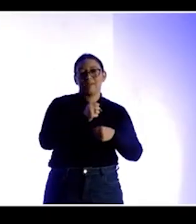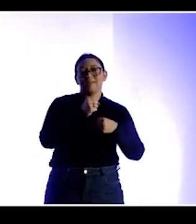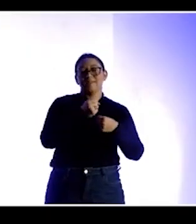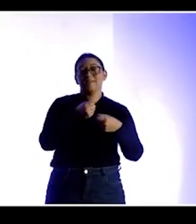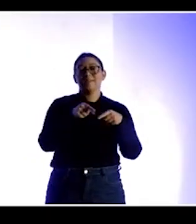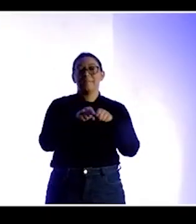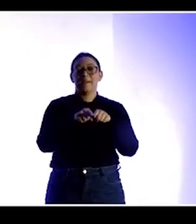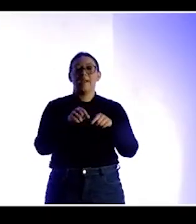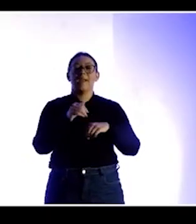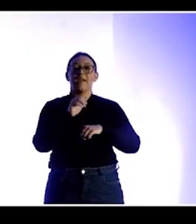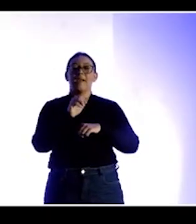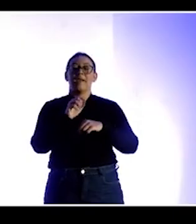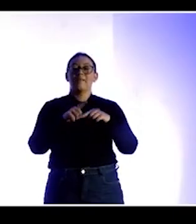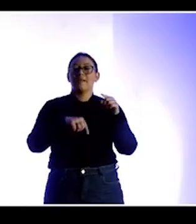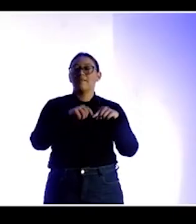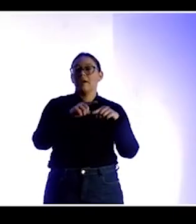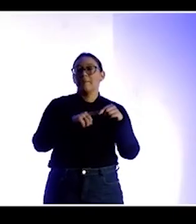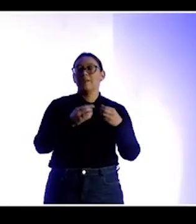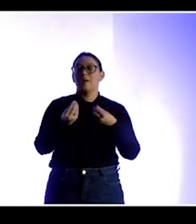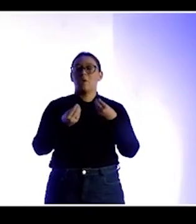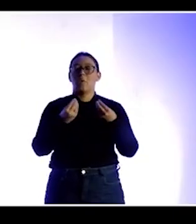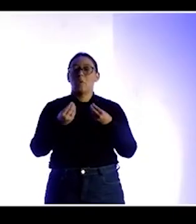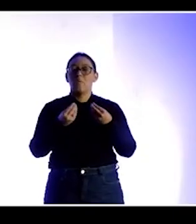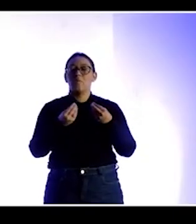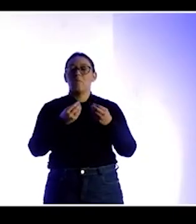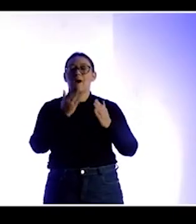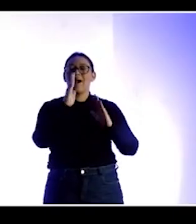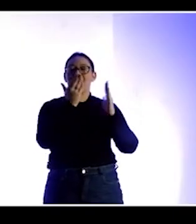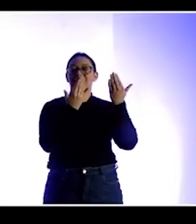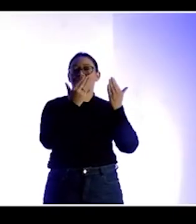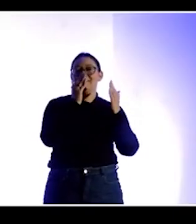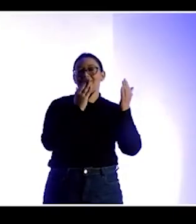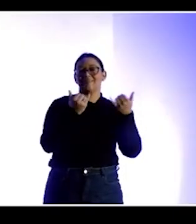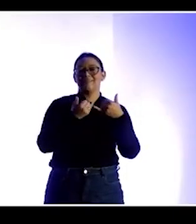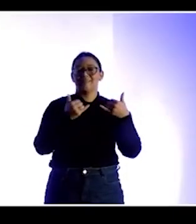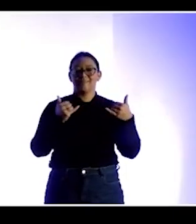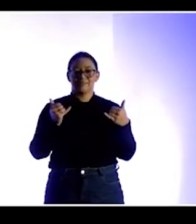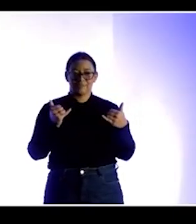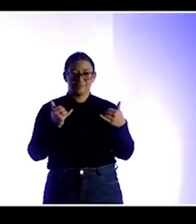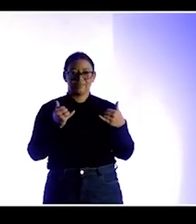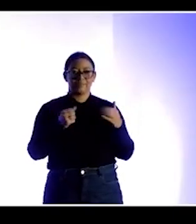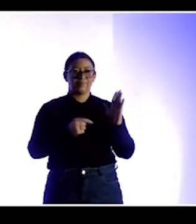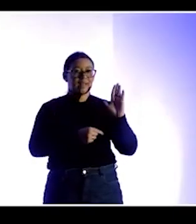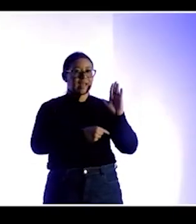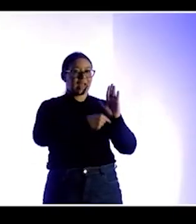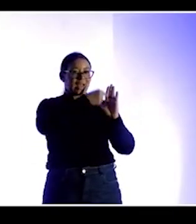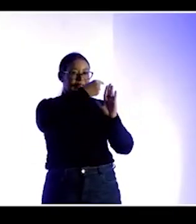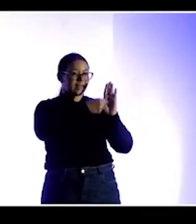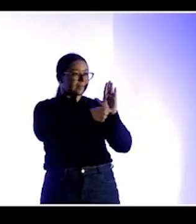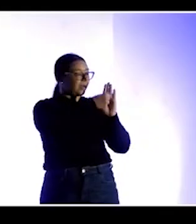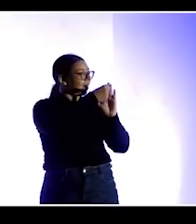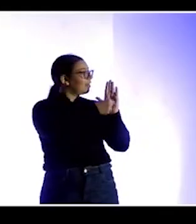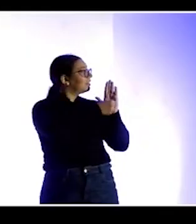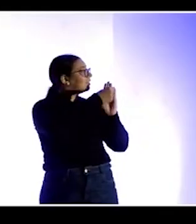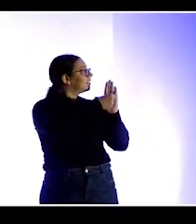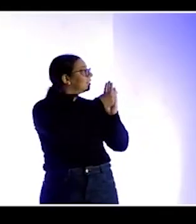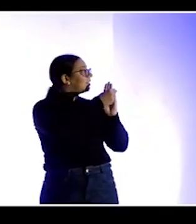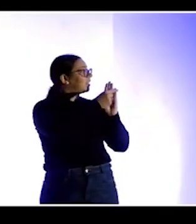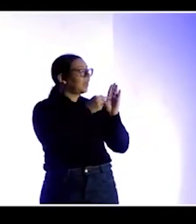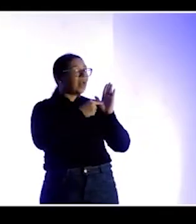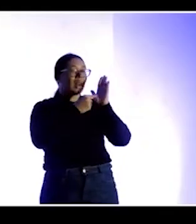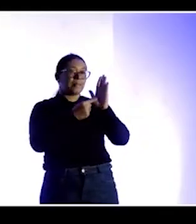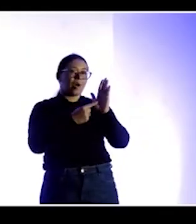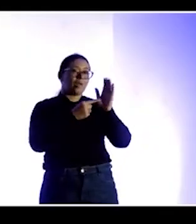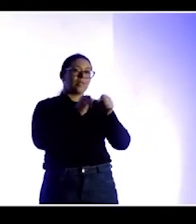para quantificar geradores de energia elétrica. Tá? Então, essas barrinhas coloridas estão mostrando então que ano após ano,